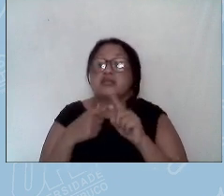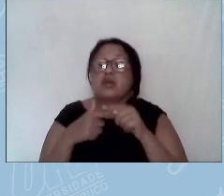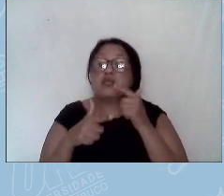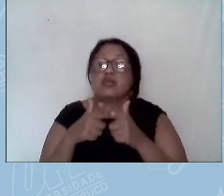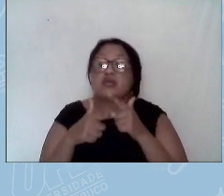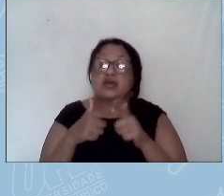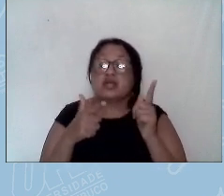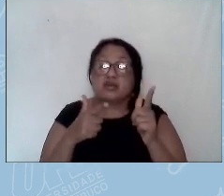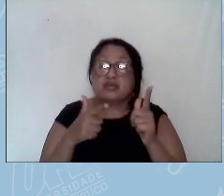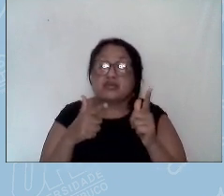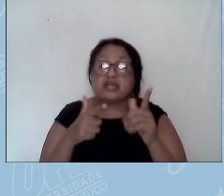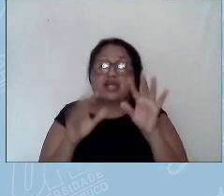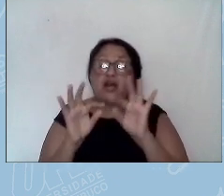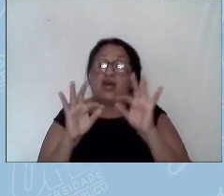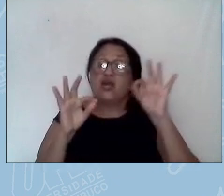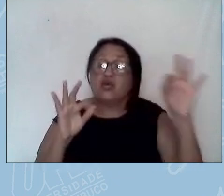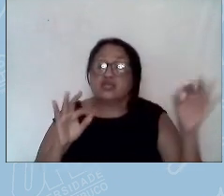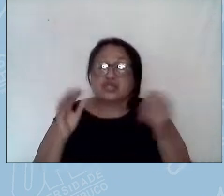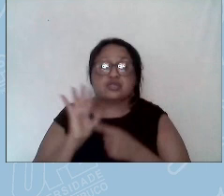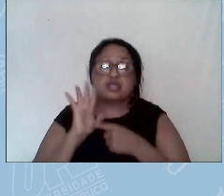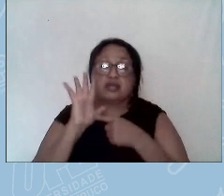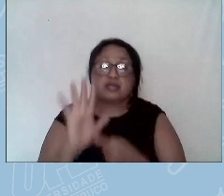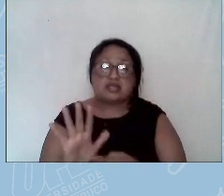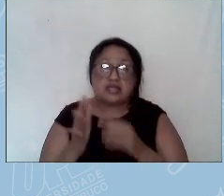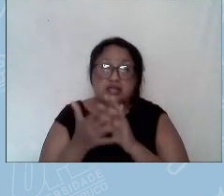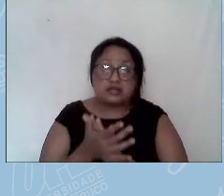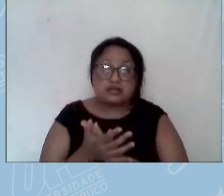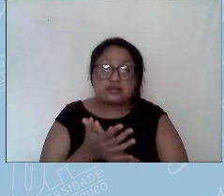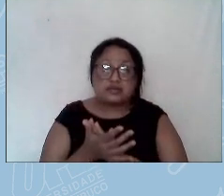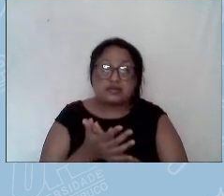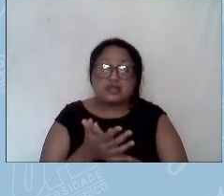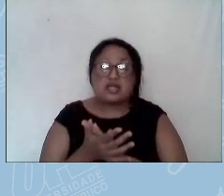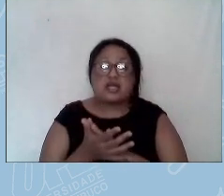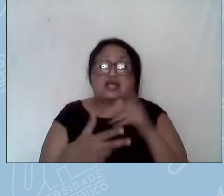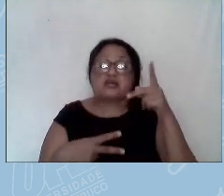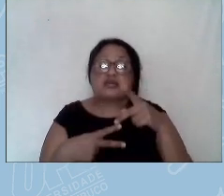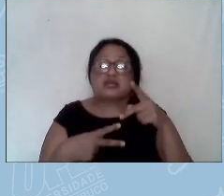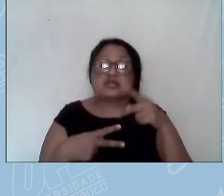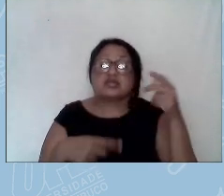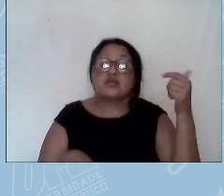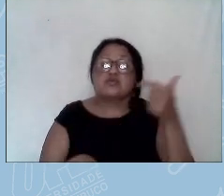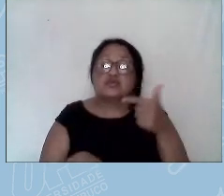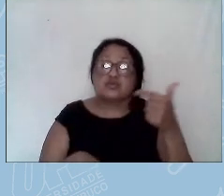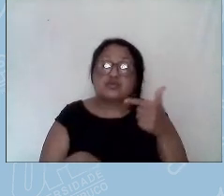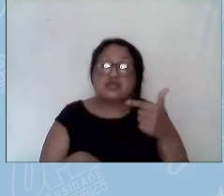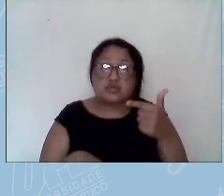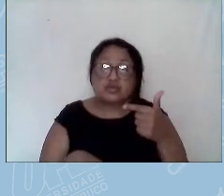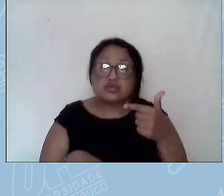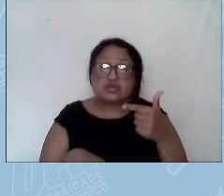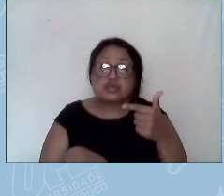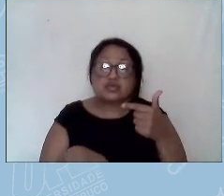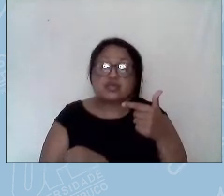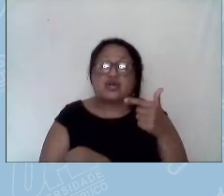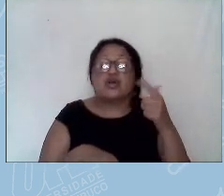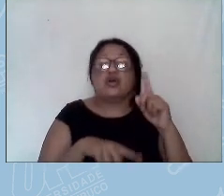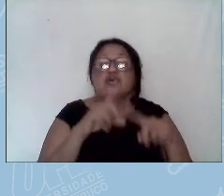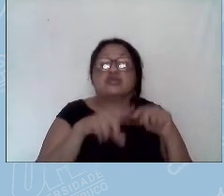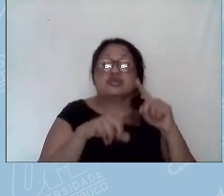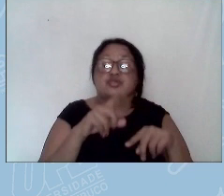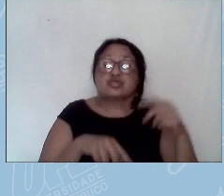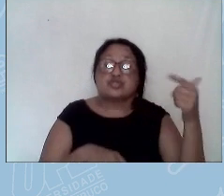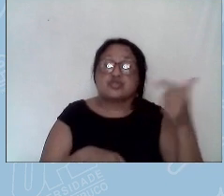foge aquilo que foi apresentado era dito na proposição 2 o produto de dois números irracionais